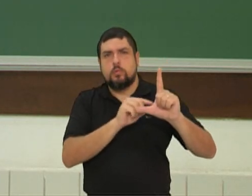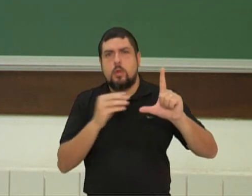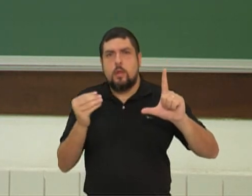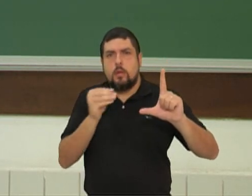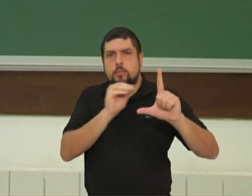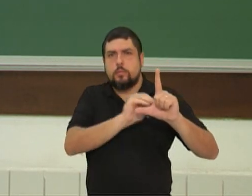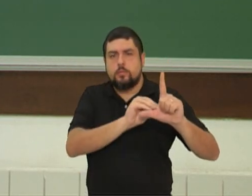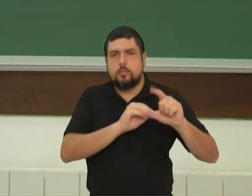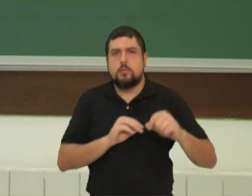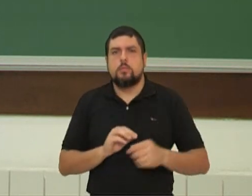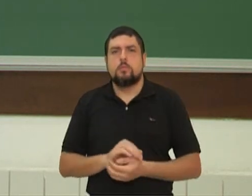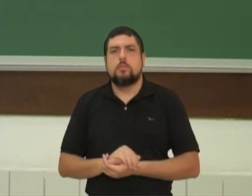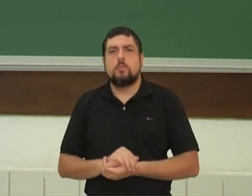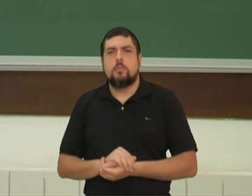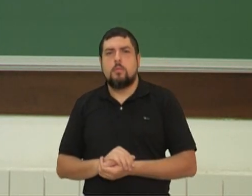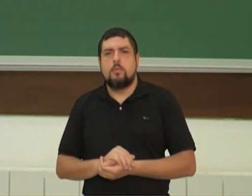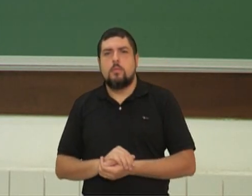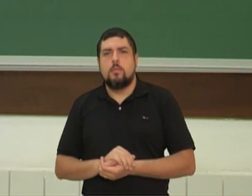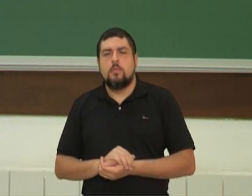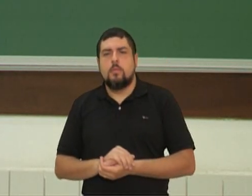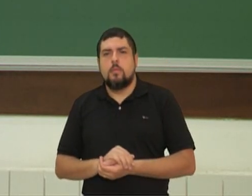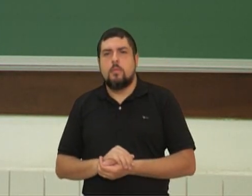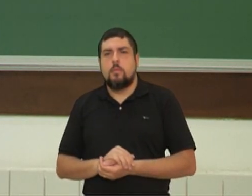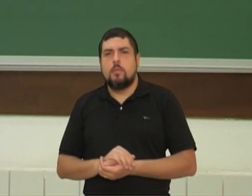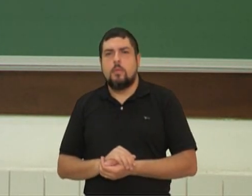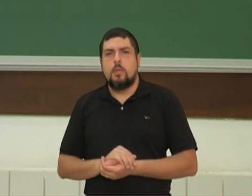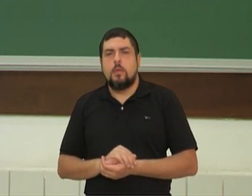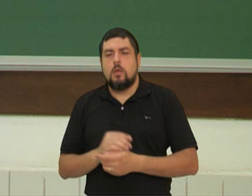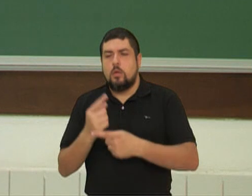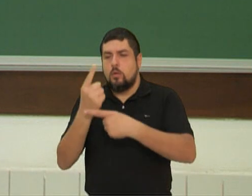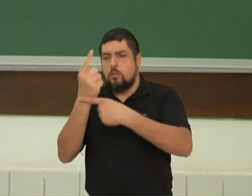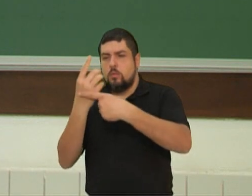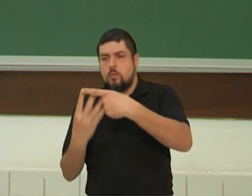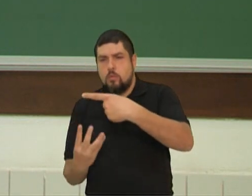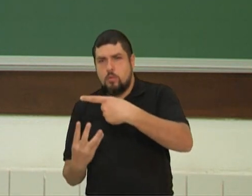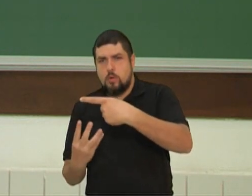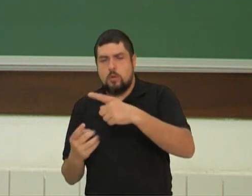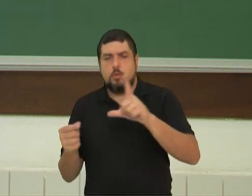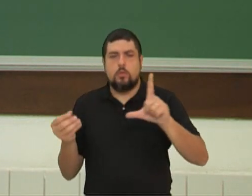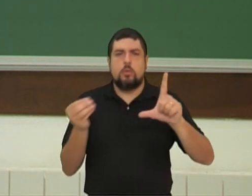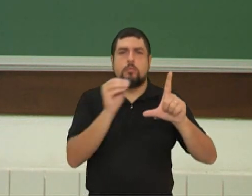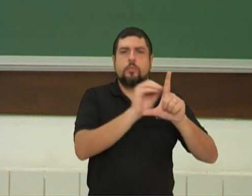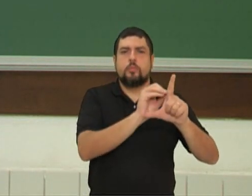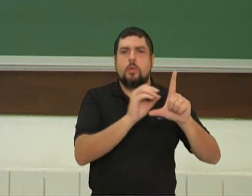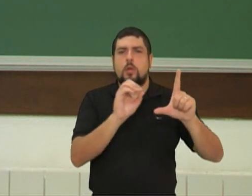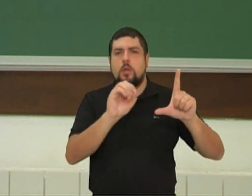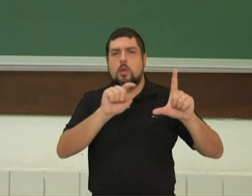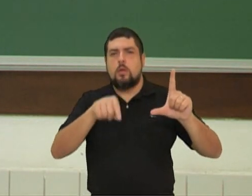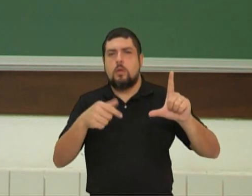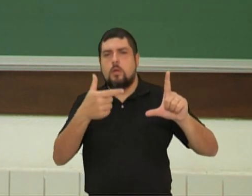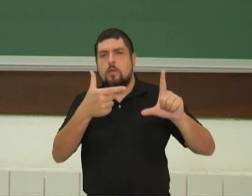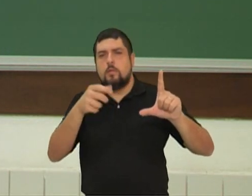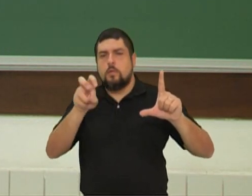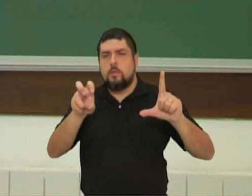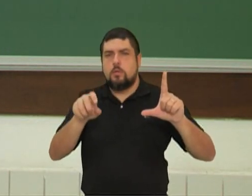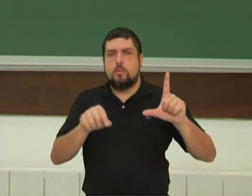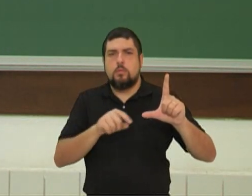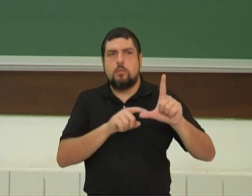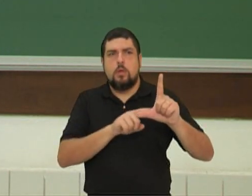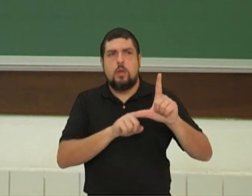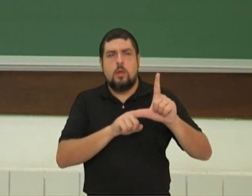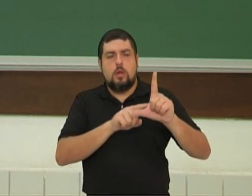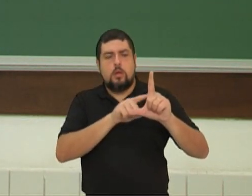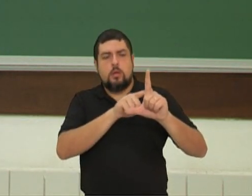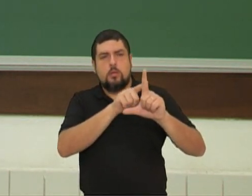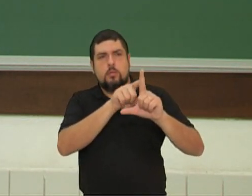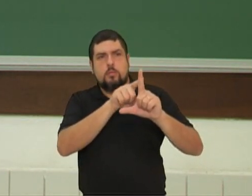Depois 0 e 1/4, 0,25 aqui, ó. 0,25. Depois 1 e 1, marcado aqui no